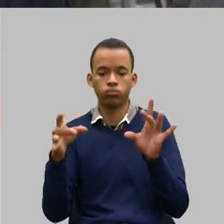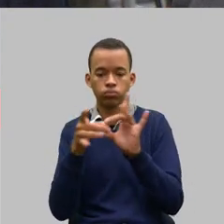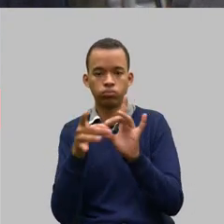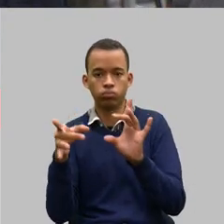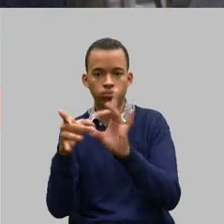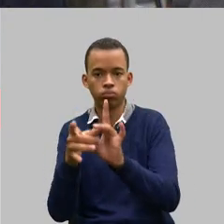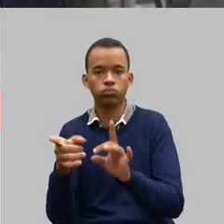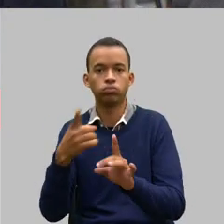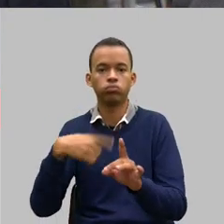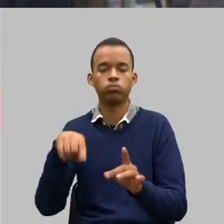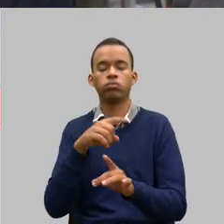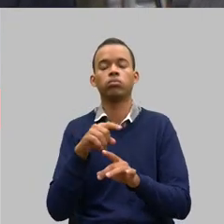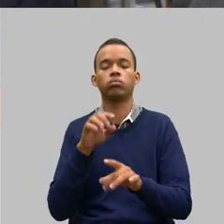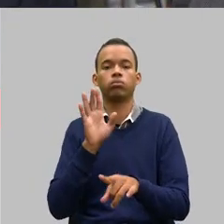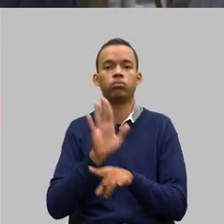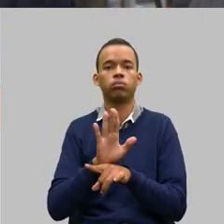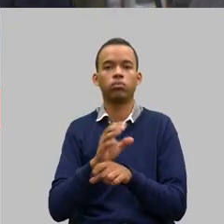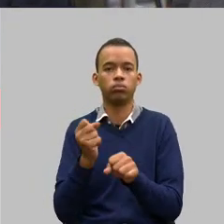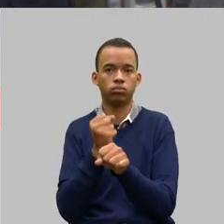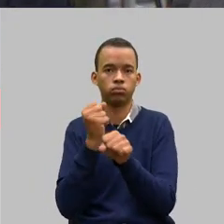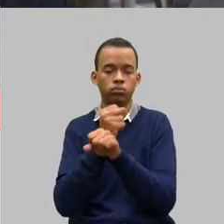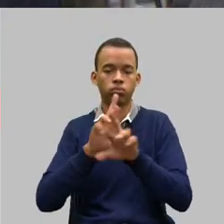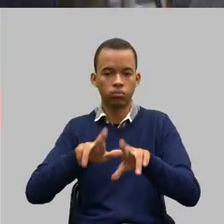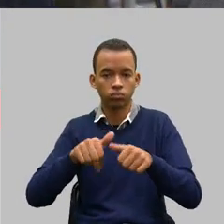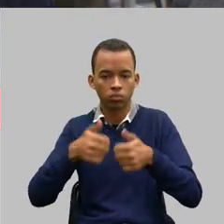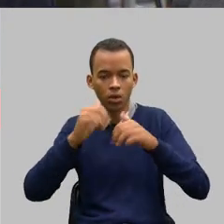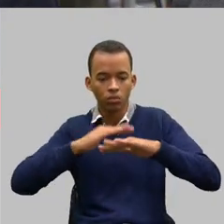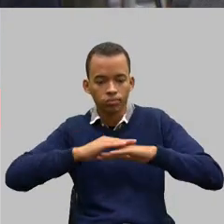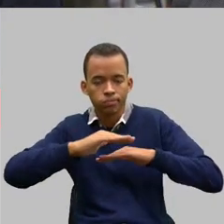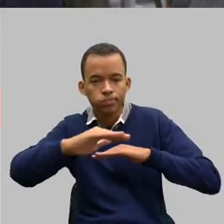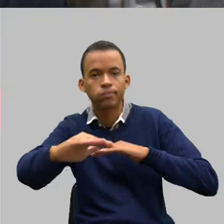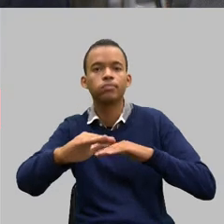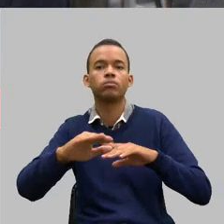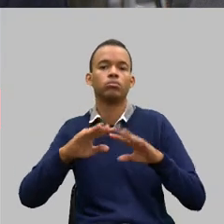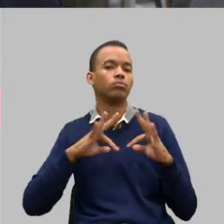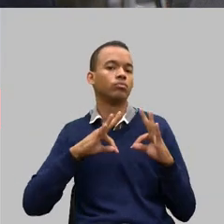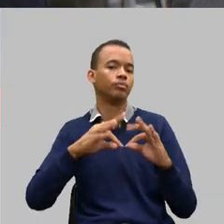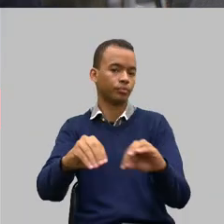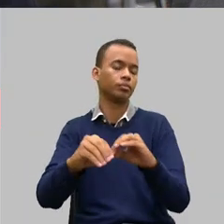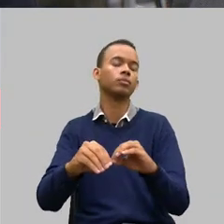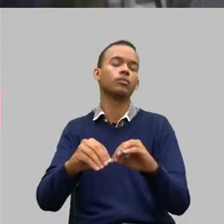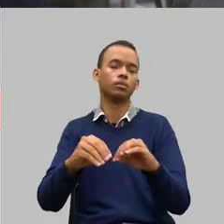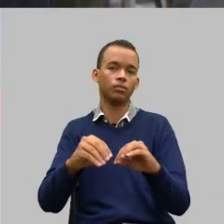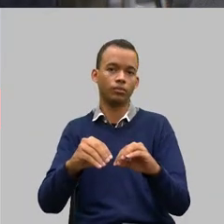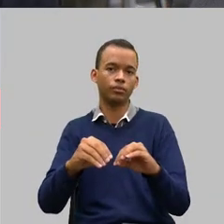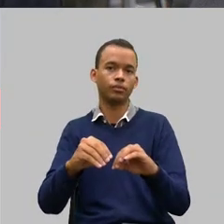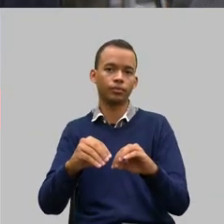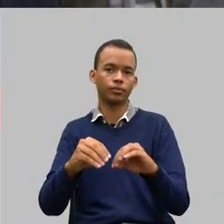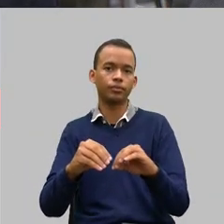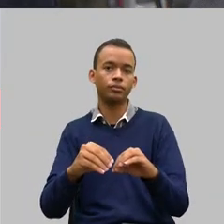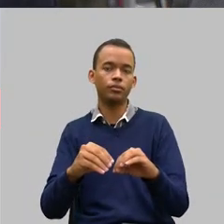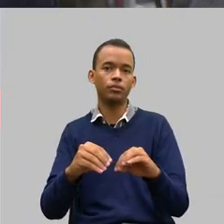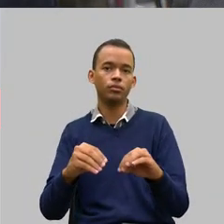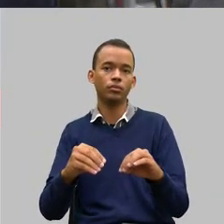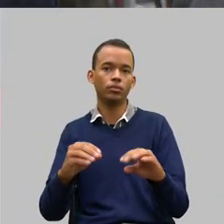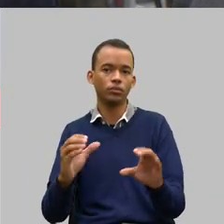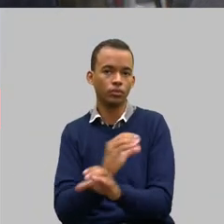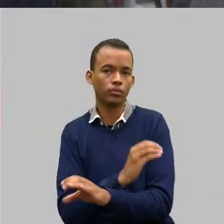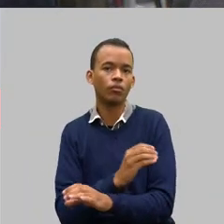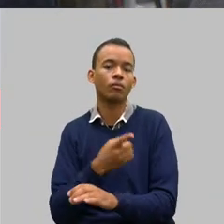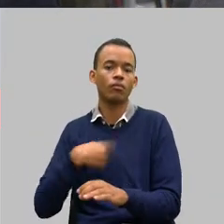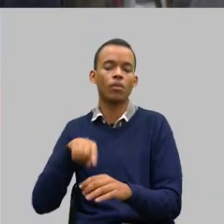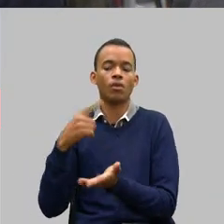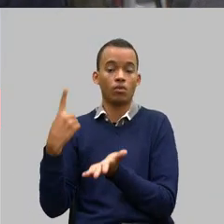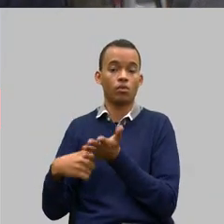Paiva Ubá a gente também vai fazer a restauração é completa desses trechos eh para esse trecho a gente contratou até uma